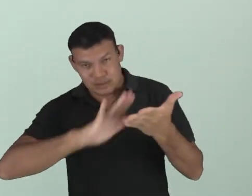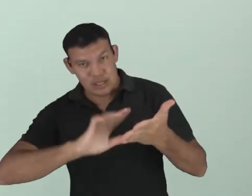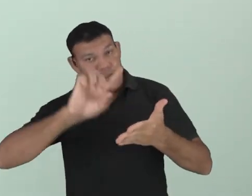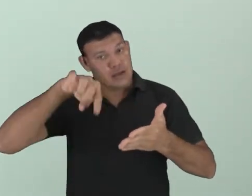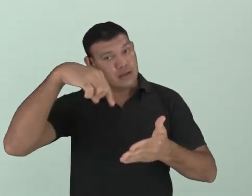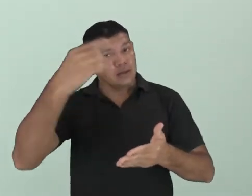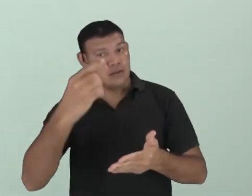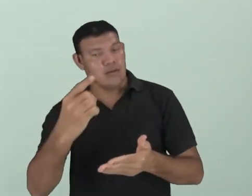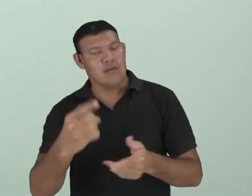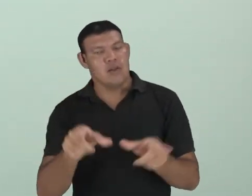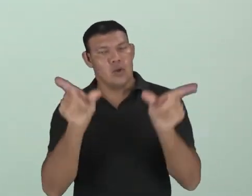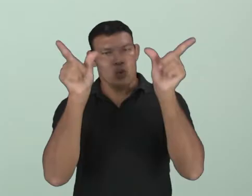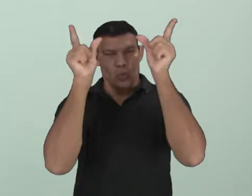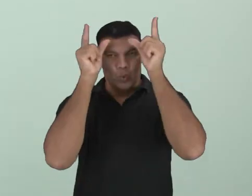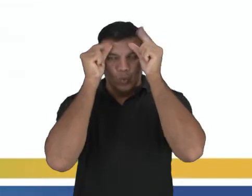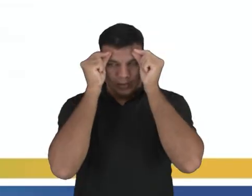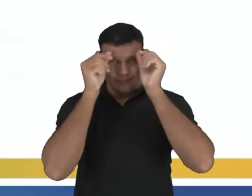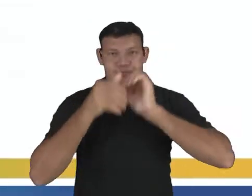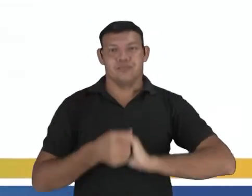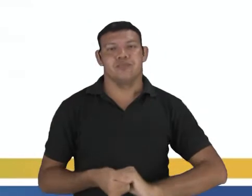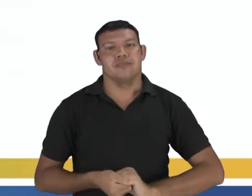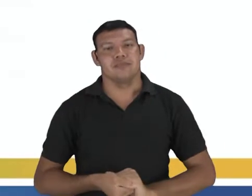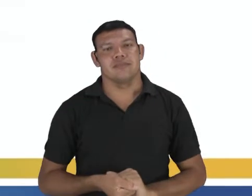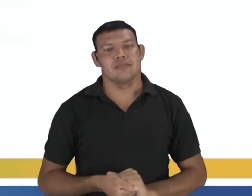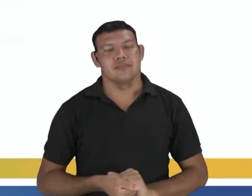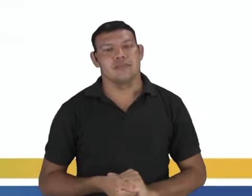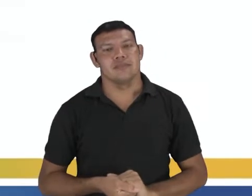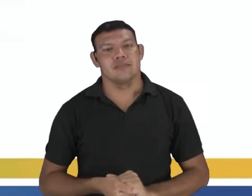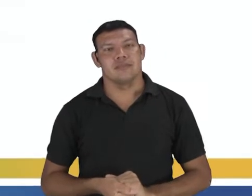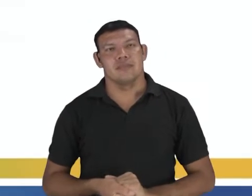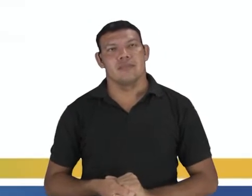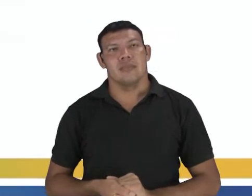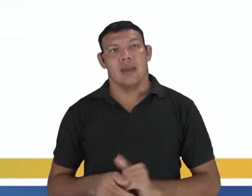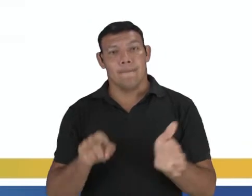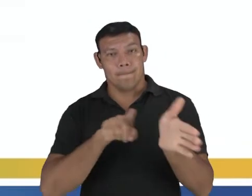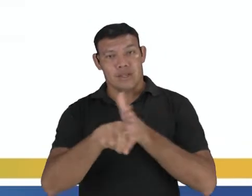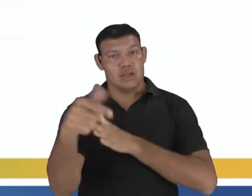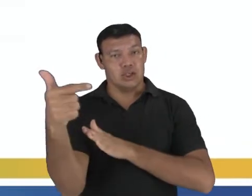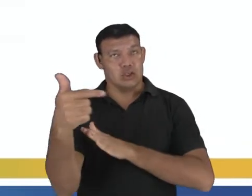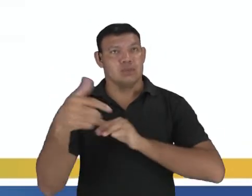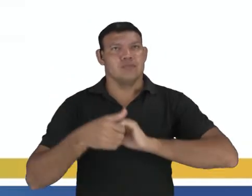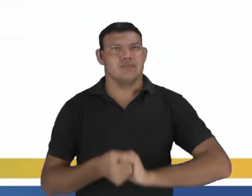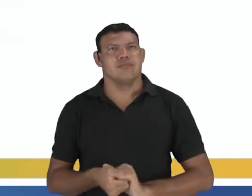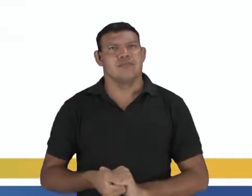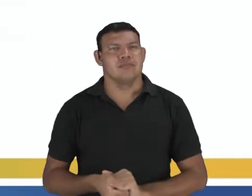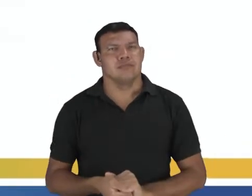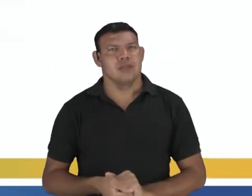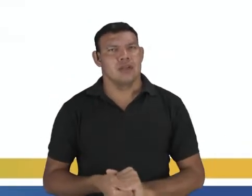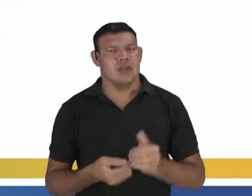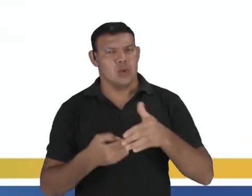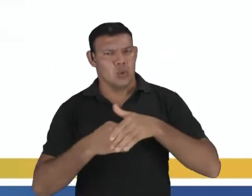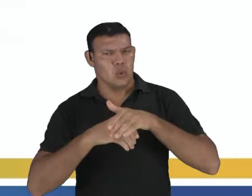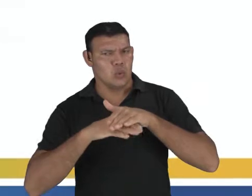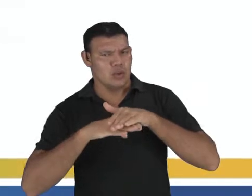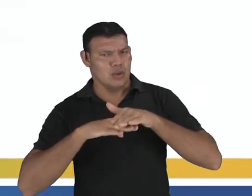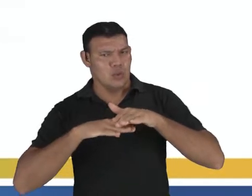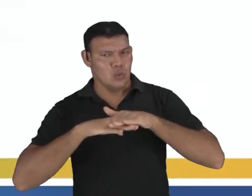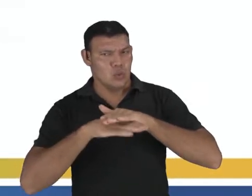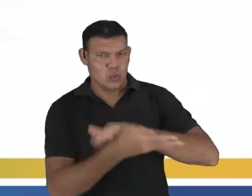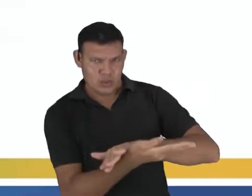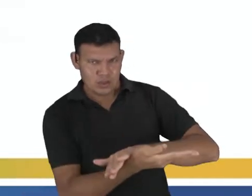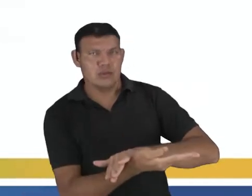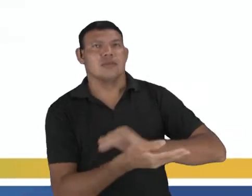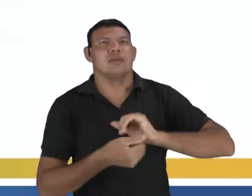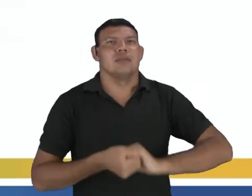pouco. O segundo ponto, ou a segunda pergunta, é se você costuma deixar os estudos e tarefa para a última